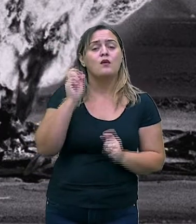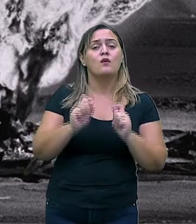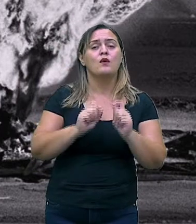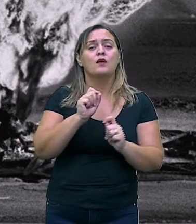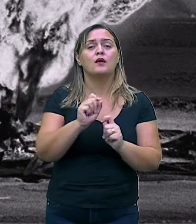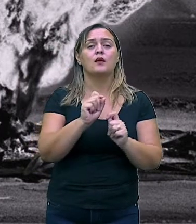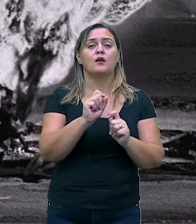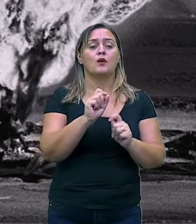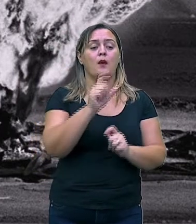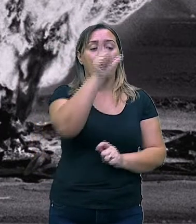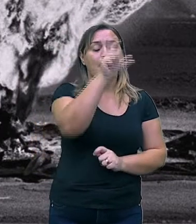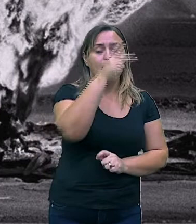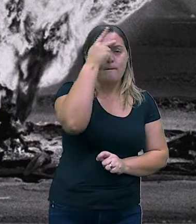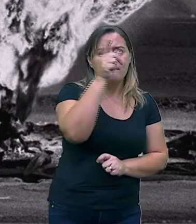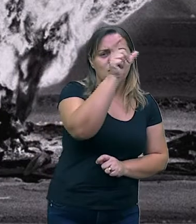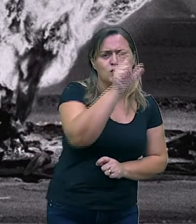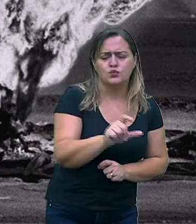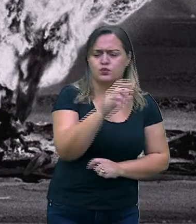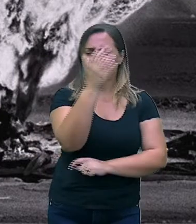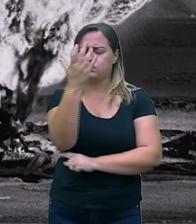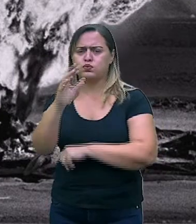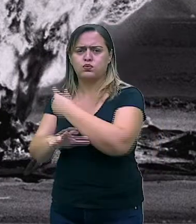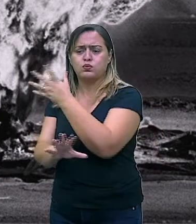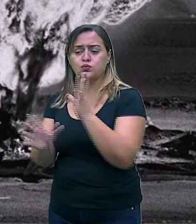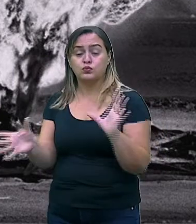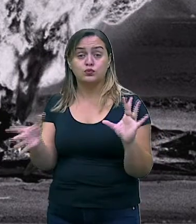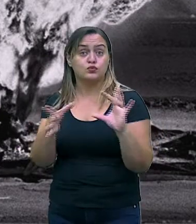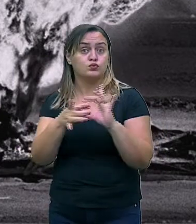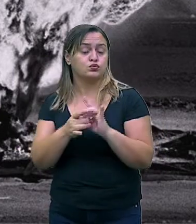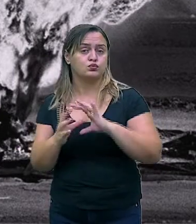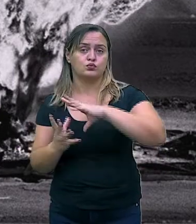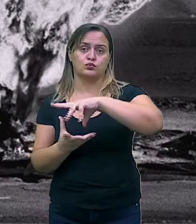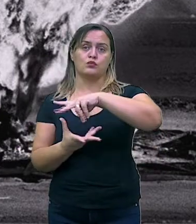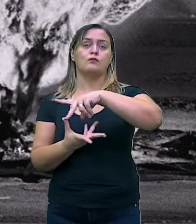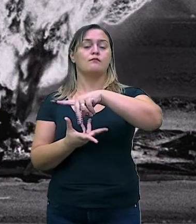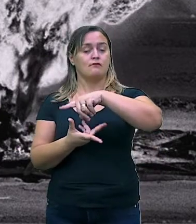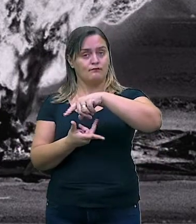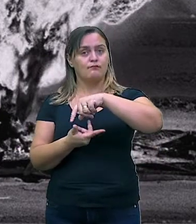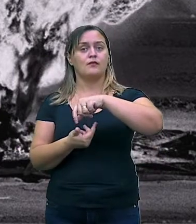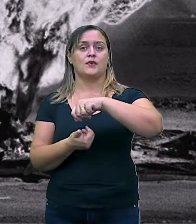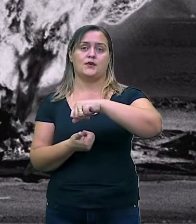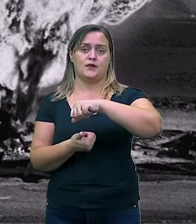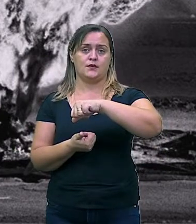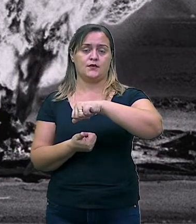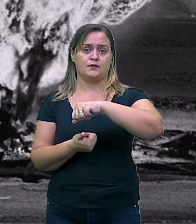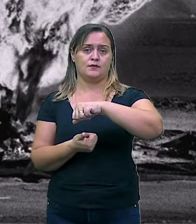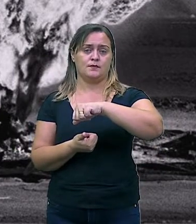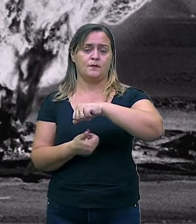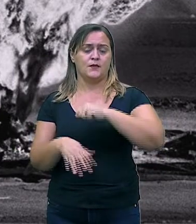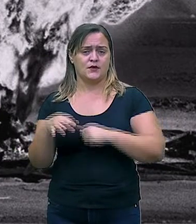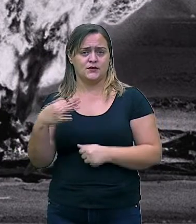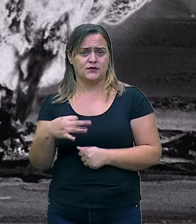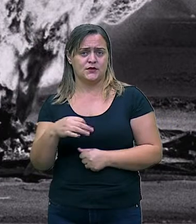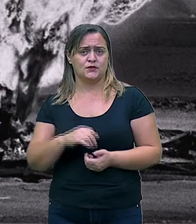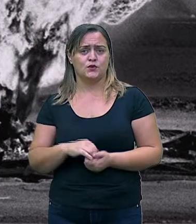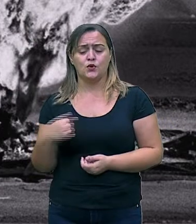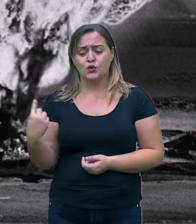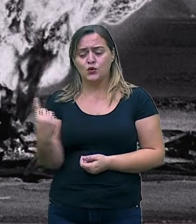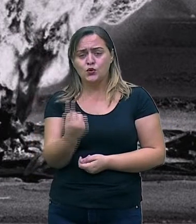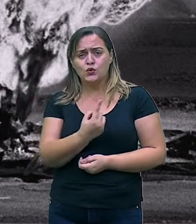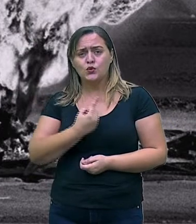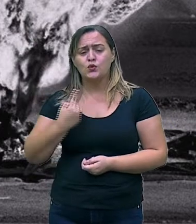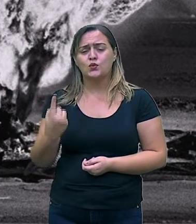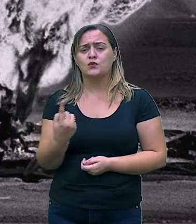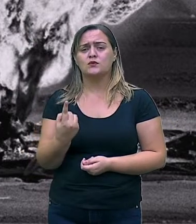nos nossos modos, compreender essa relação e esse entendimento da comunidade científica e que estamos vivendo em